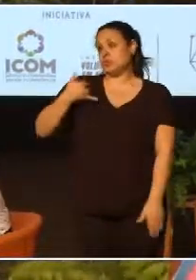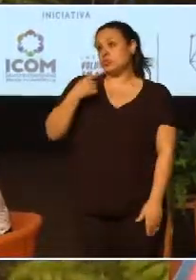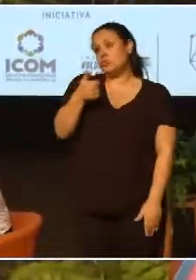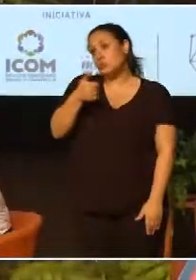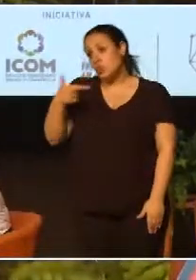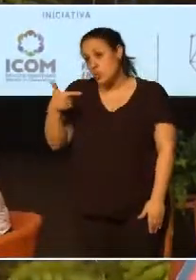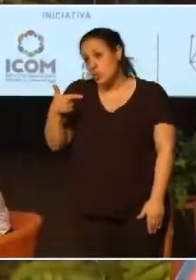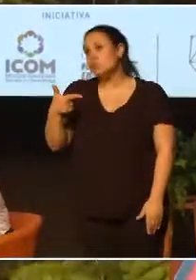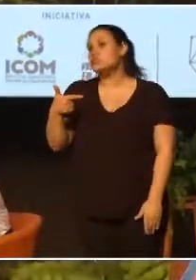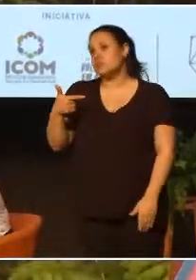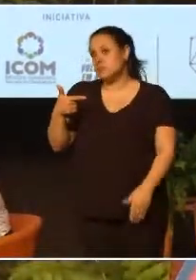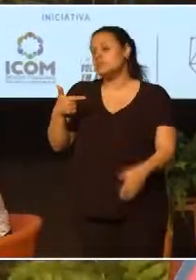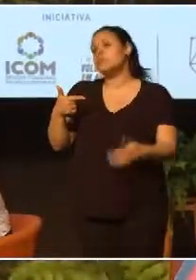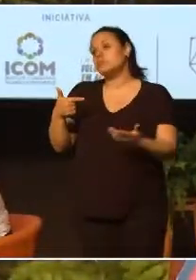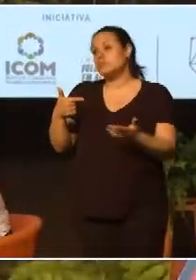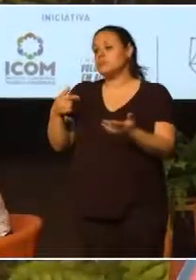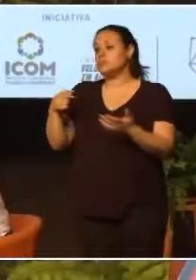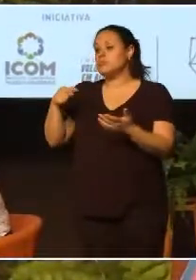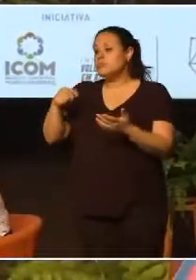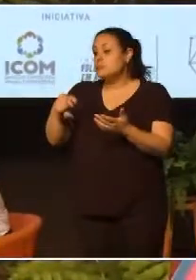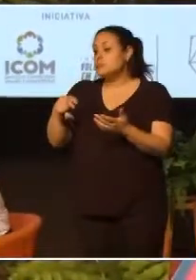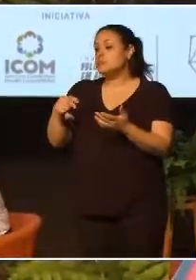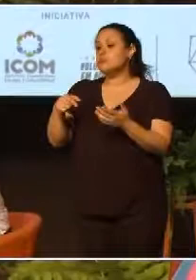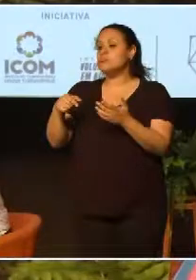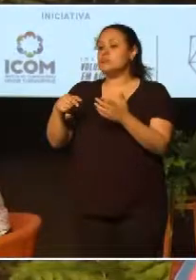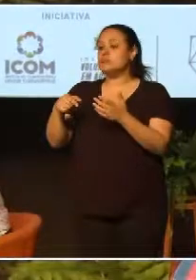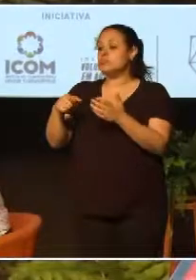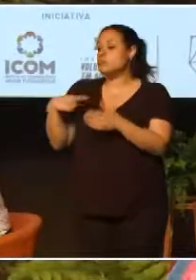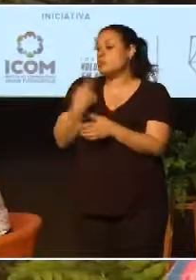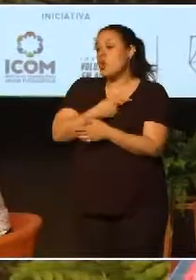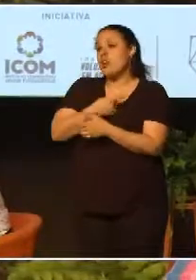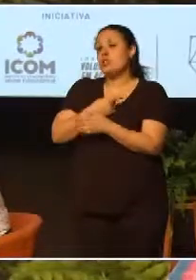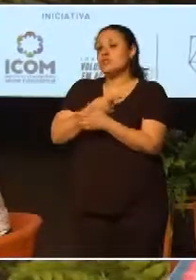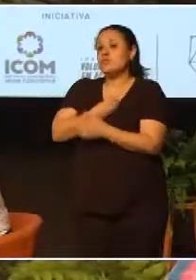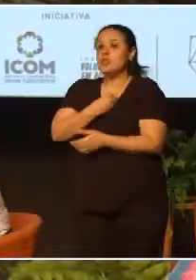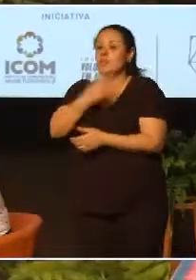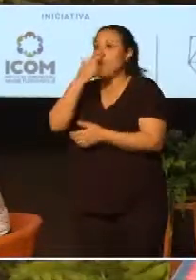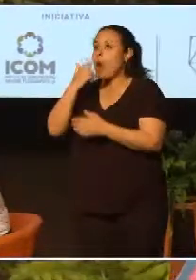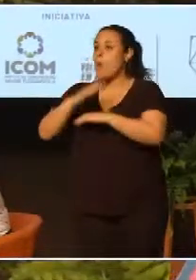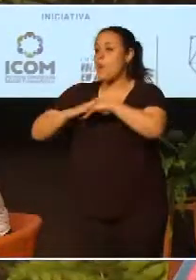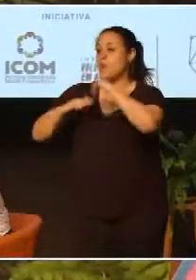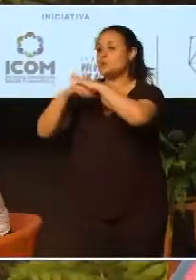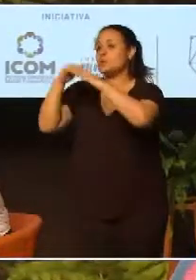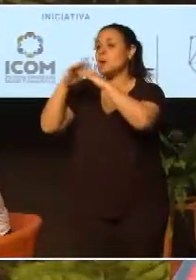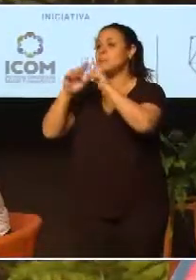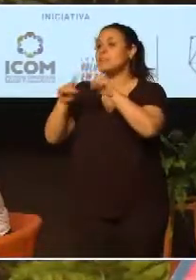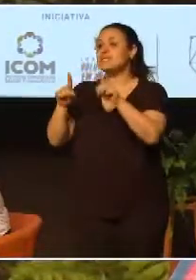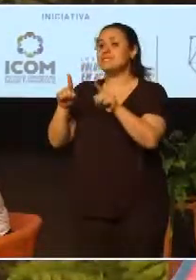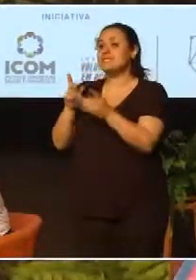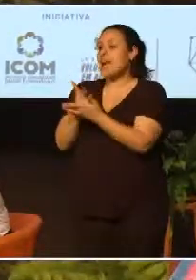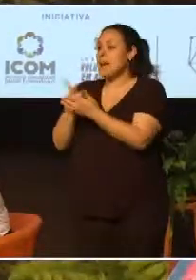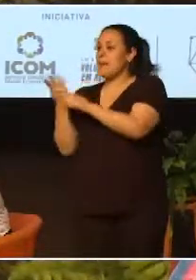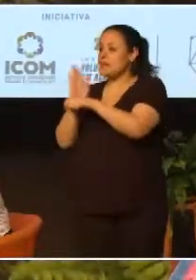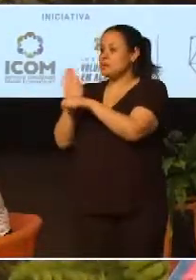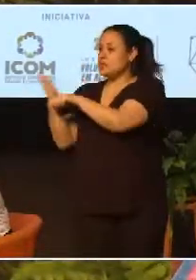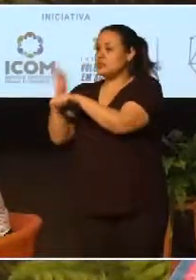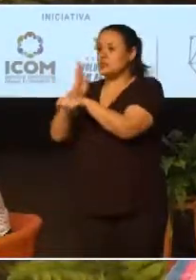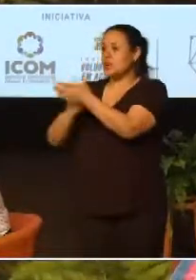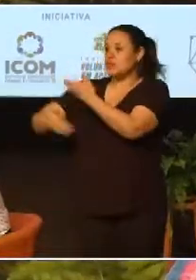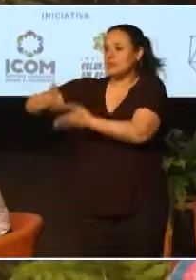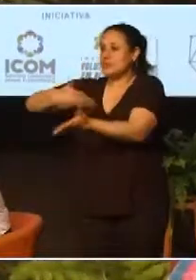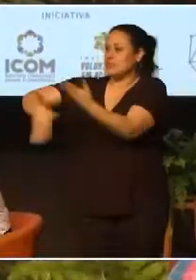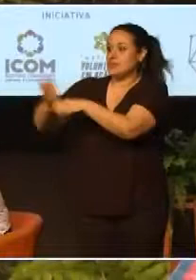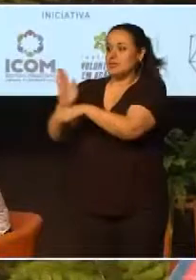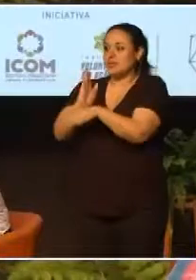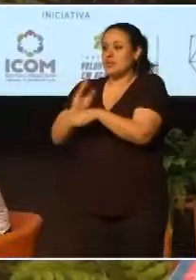idade, construindo a nossa vida, porque todo mundo tinha que ajudar a fazer absolutamente tudo. Então, assim, não é